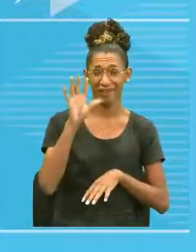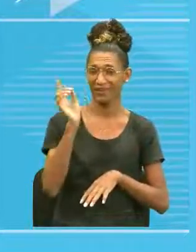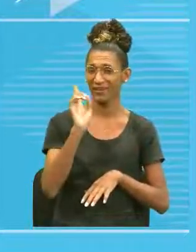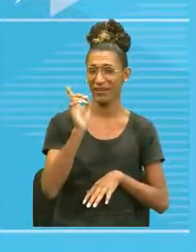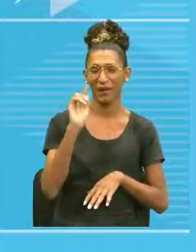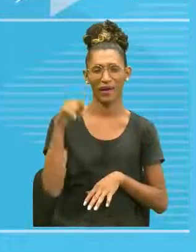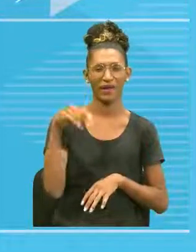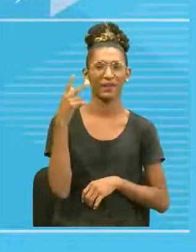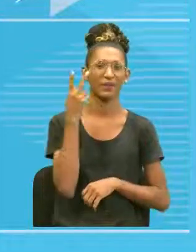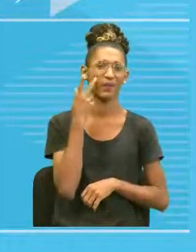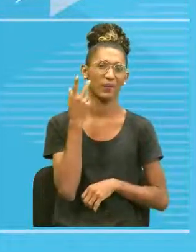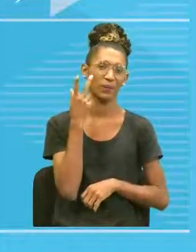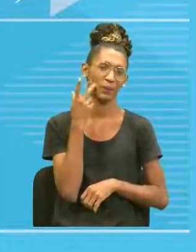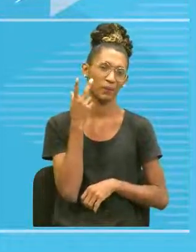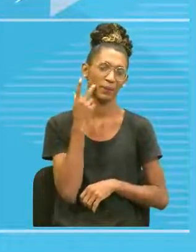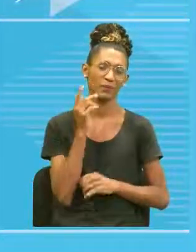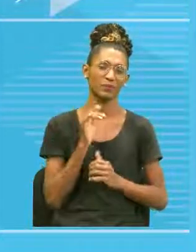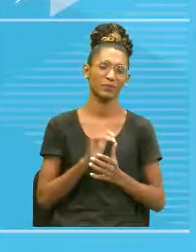a